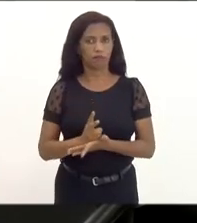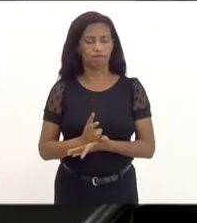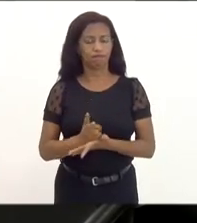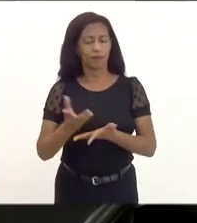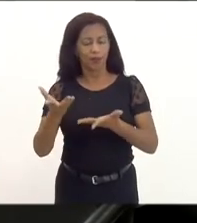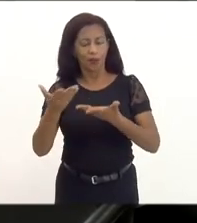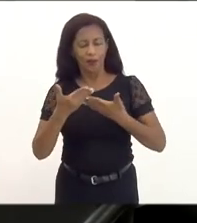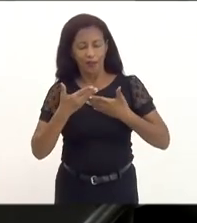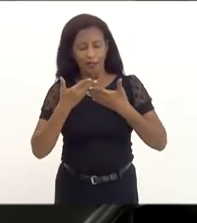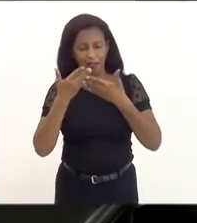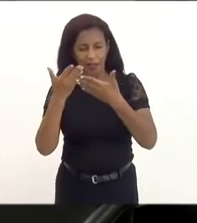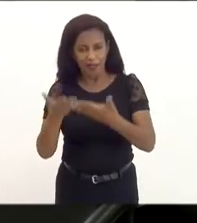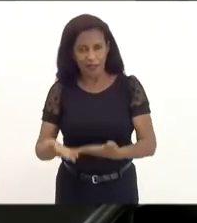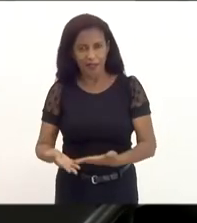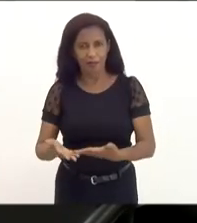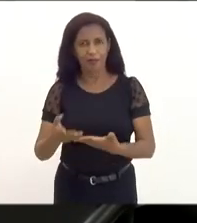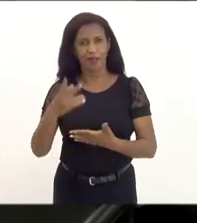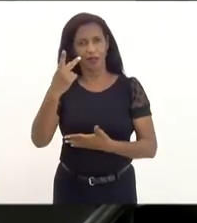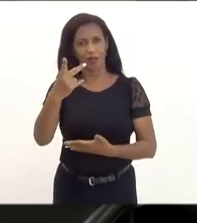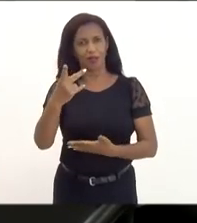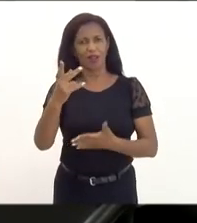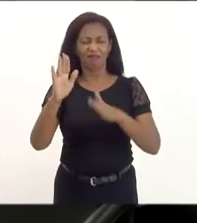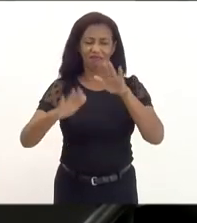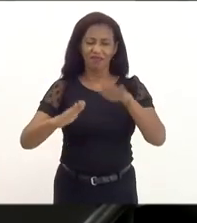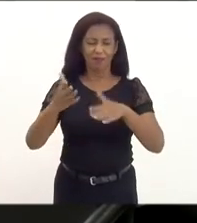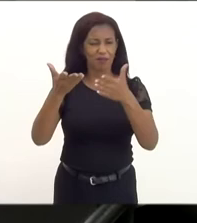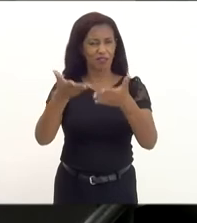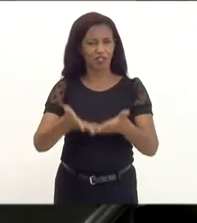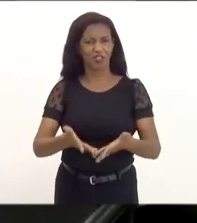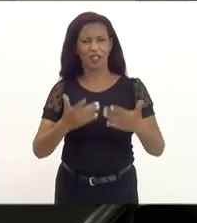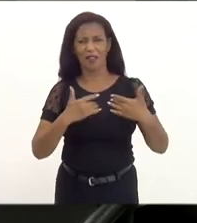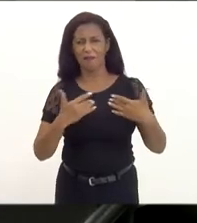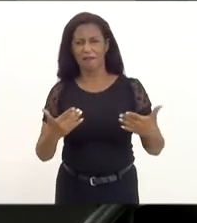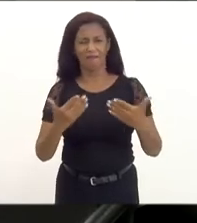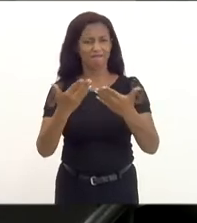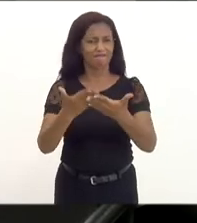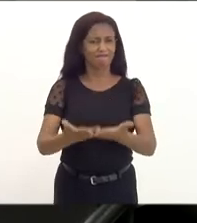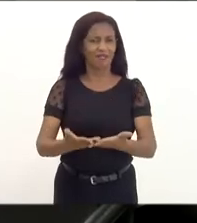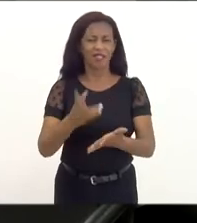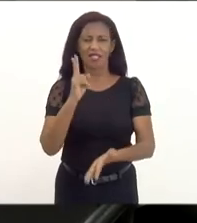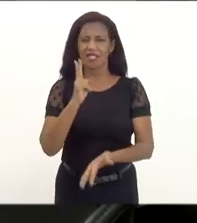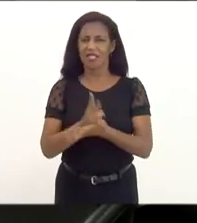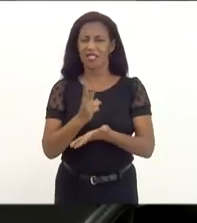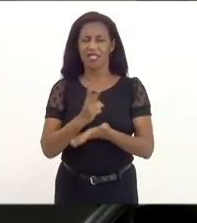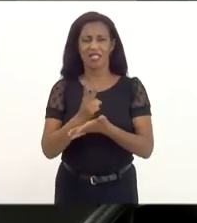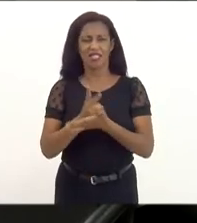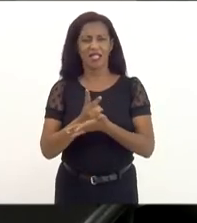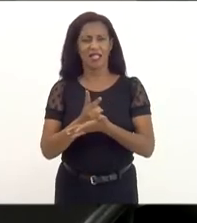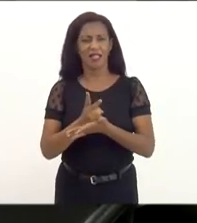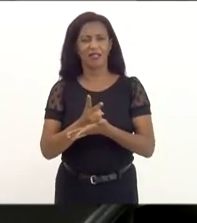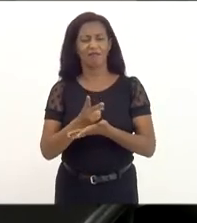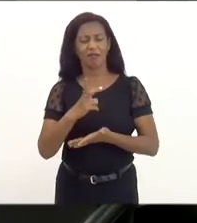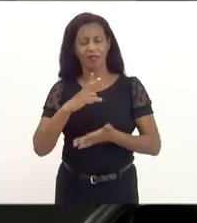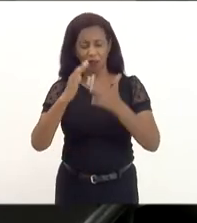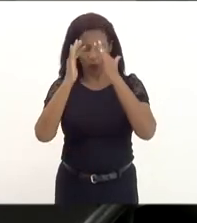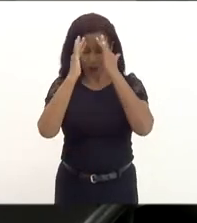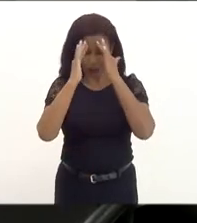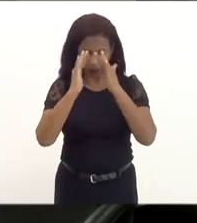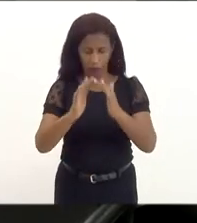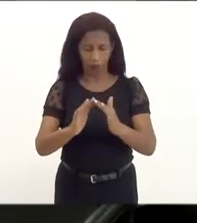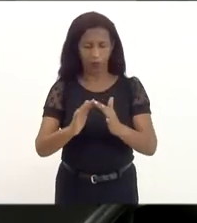recebê-la lá independente da pessoa que a senhora é amável que é só sempre teria a nossa consideração